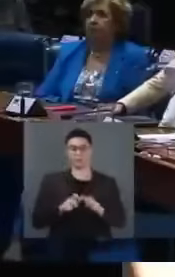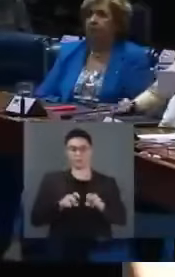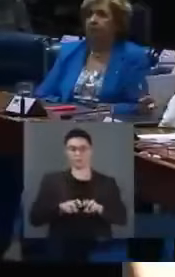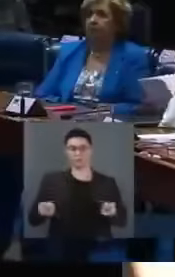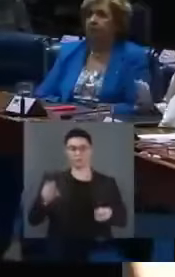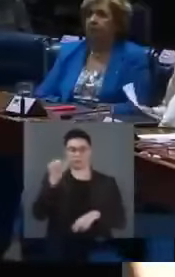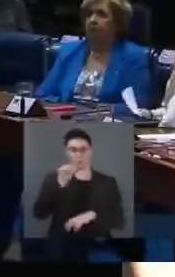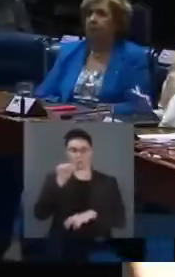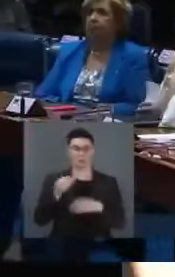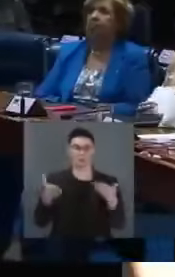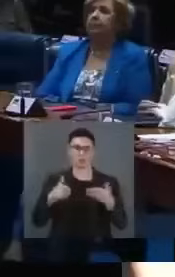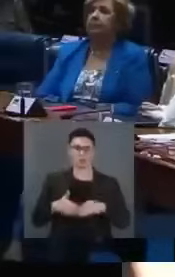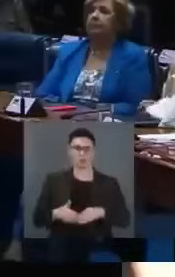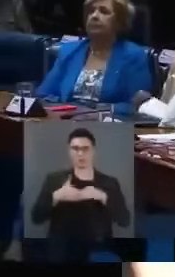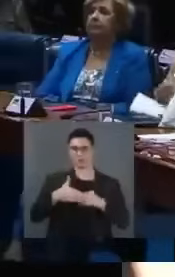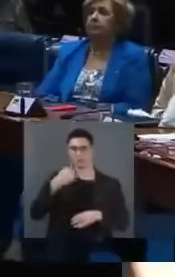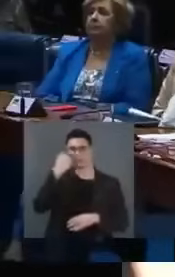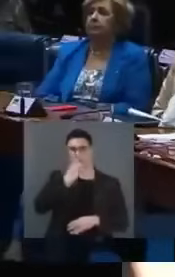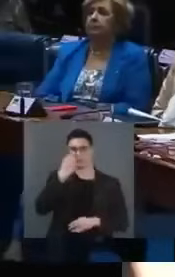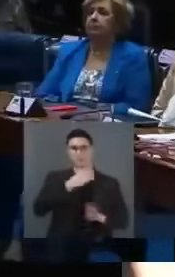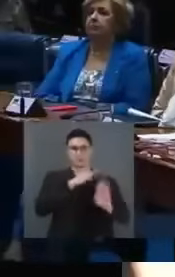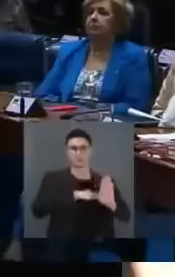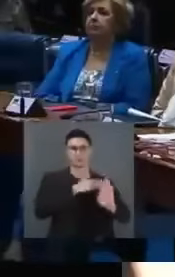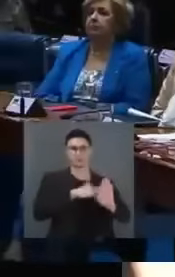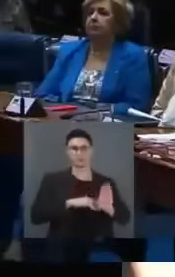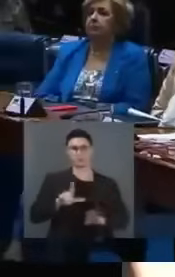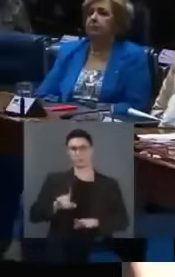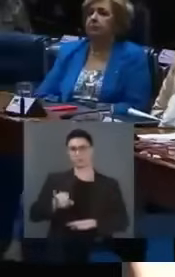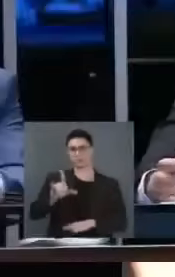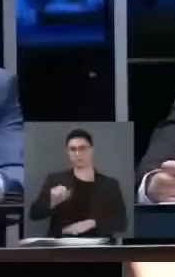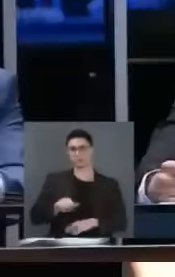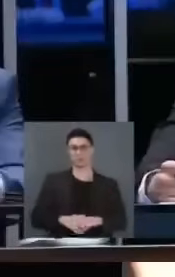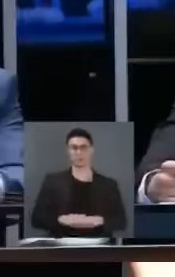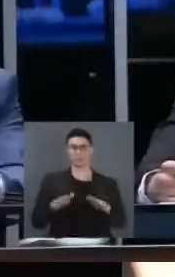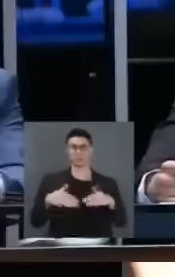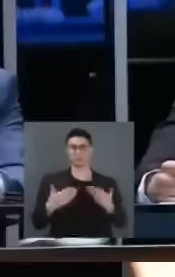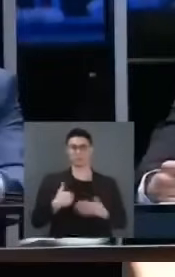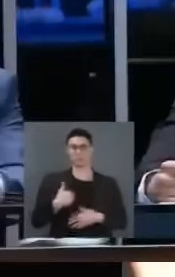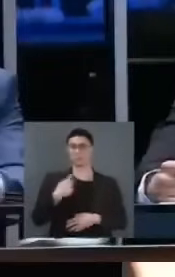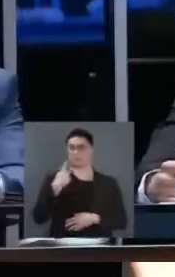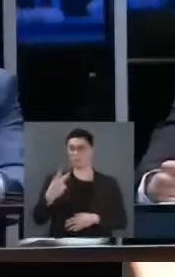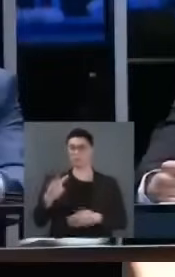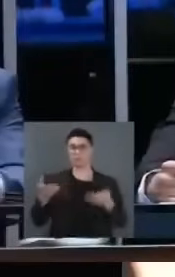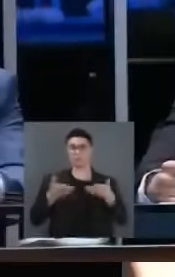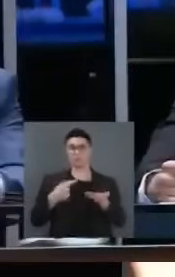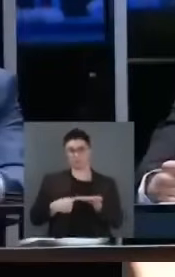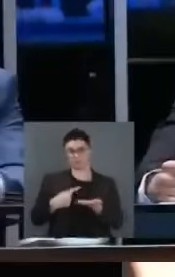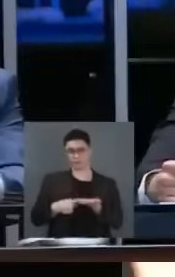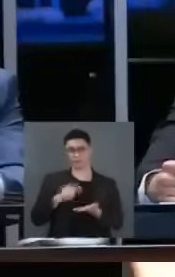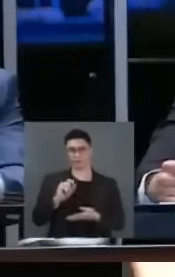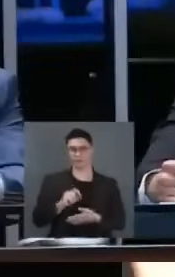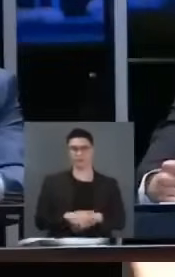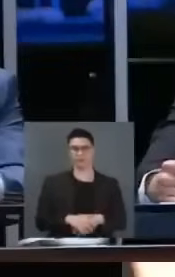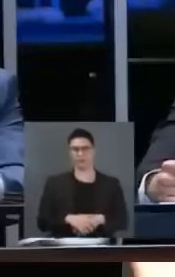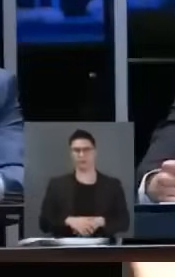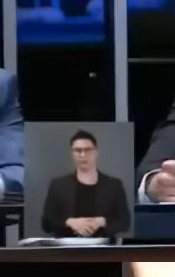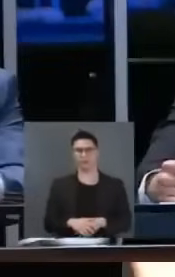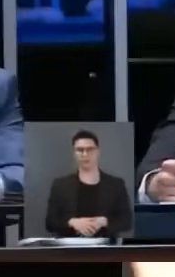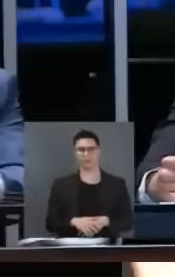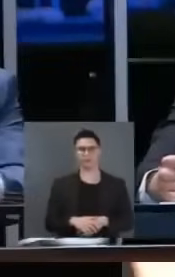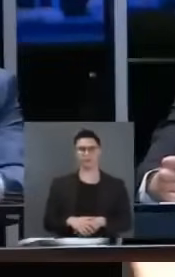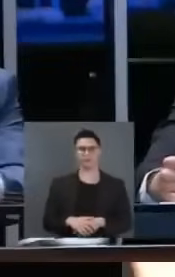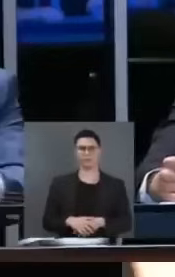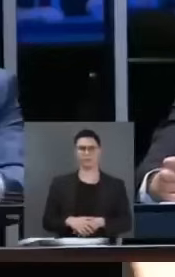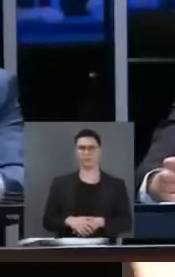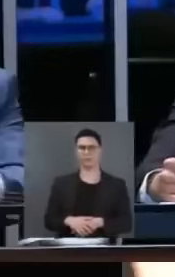Federal, hoje liderada pela senadora Leila Barros. E disse também na minha entrevista, e reafirmo aqui publicamente, algo